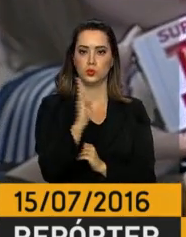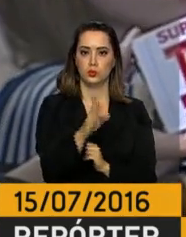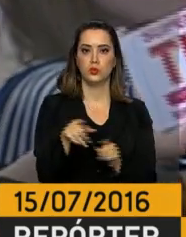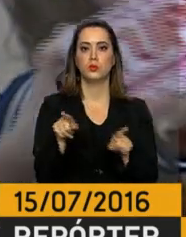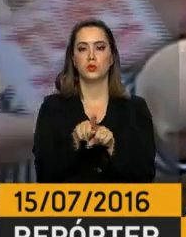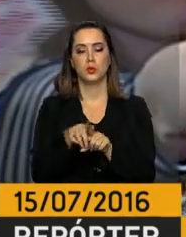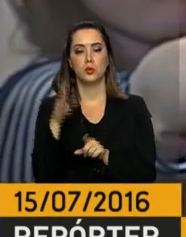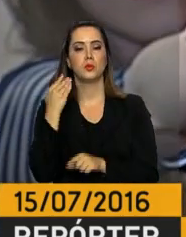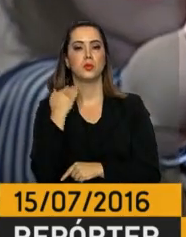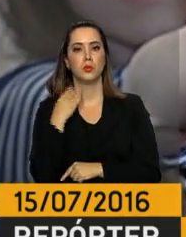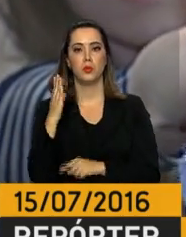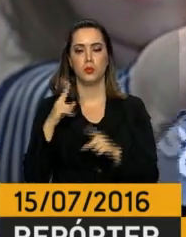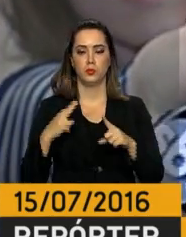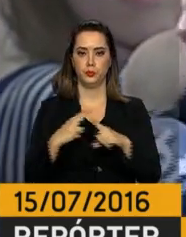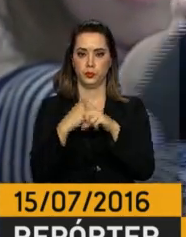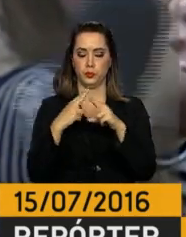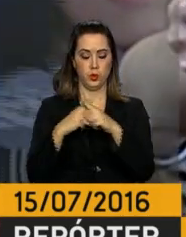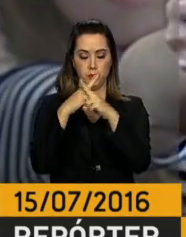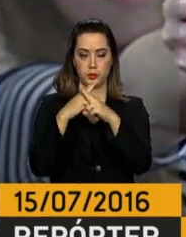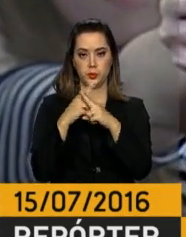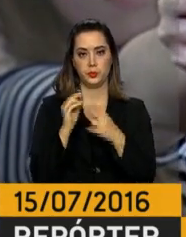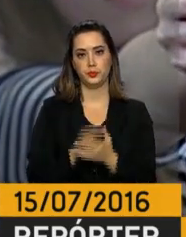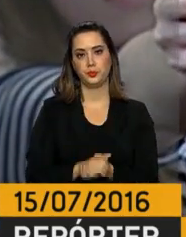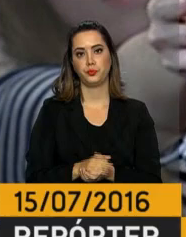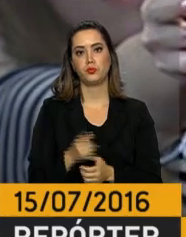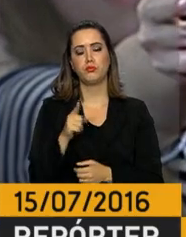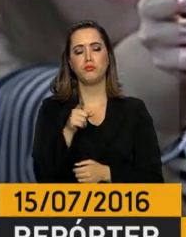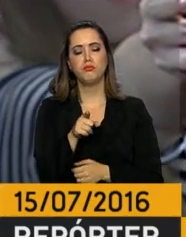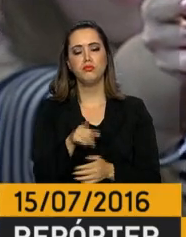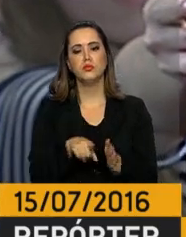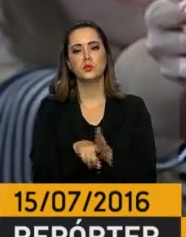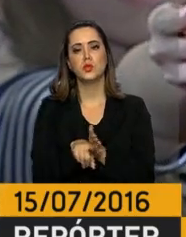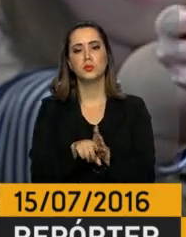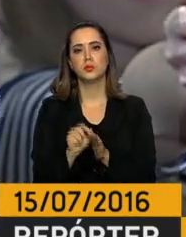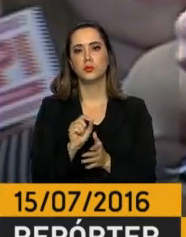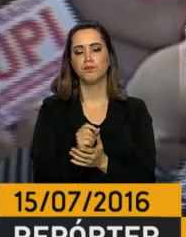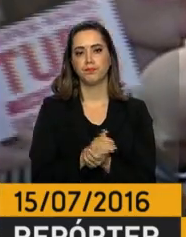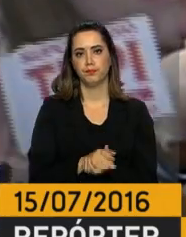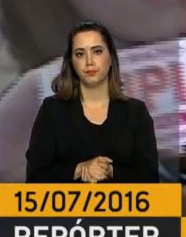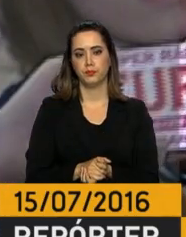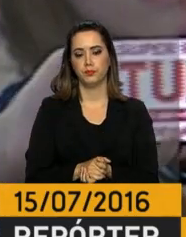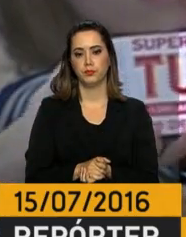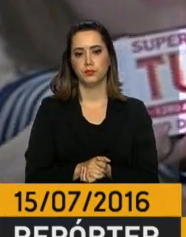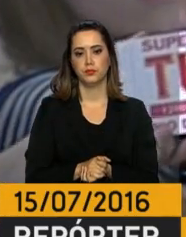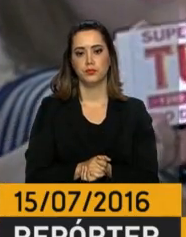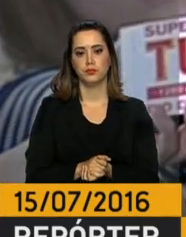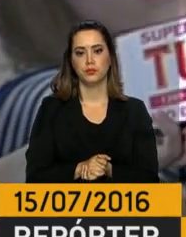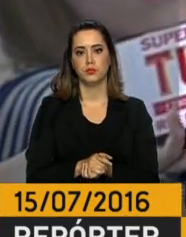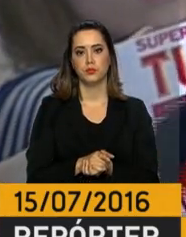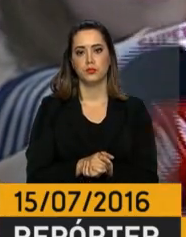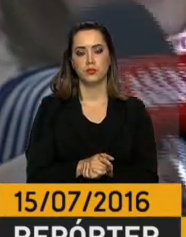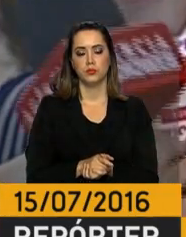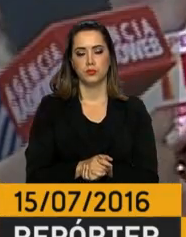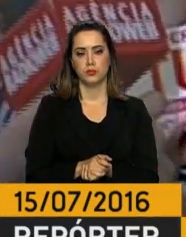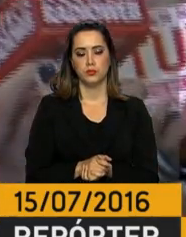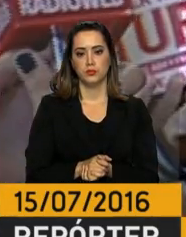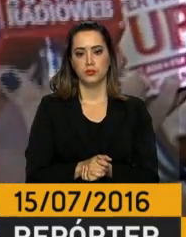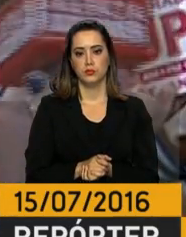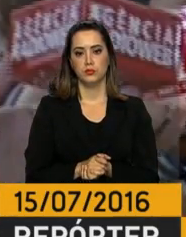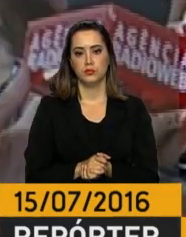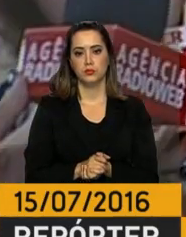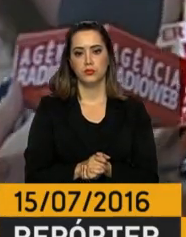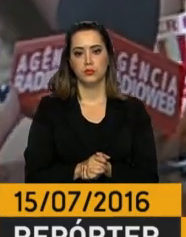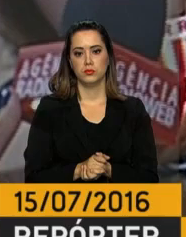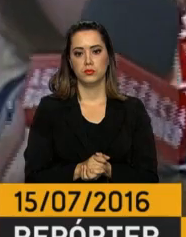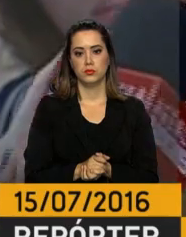Econômica. Ministro, o que o governo está considerando para a elaboração desse FIES público que o senhor está falando? É a questão da sustentabilidade, que o senhor mencionou ao longo da